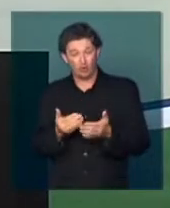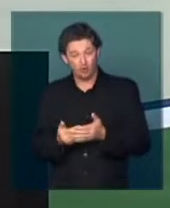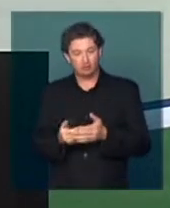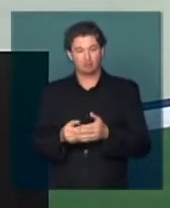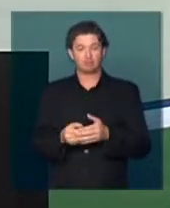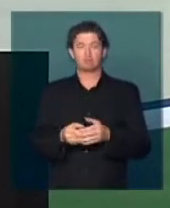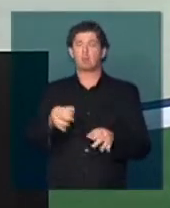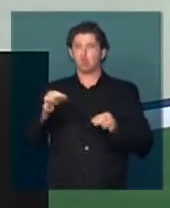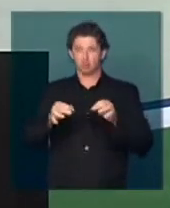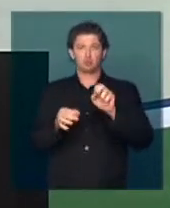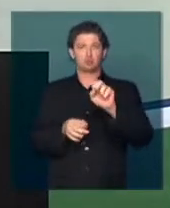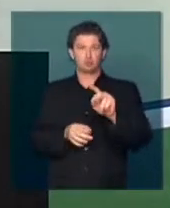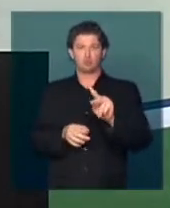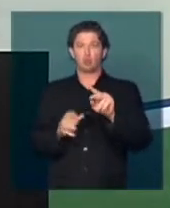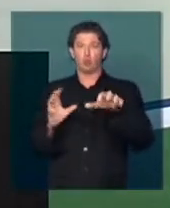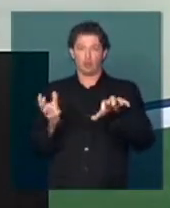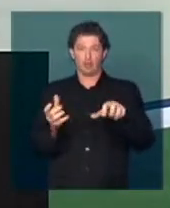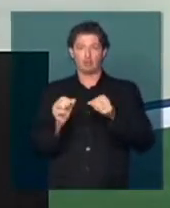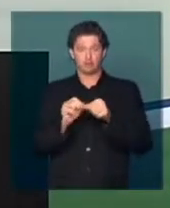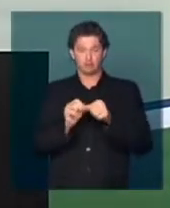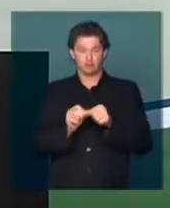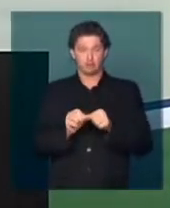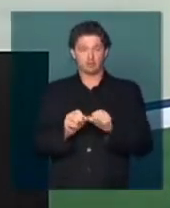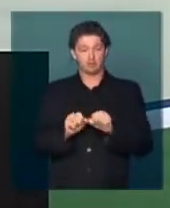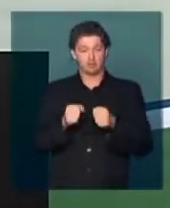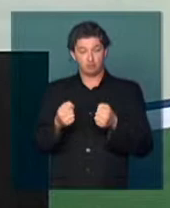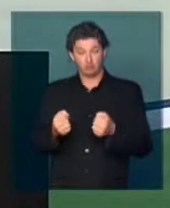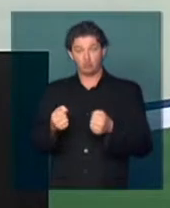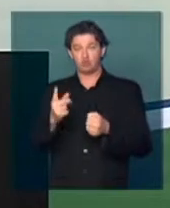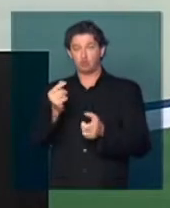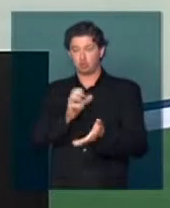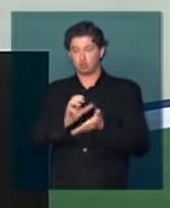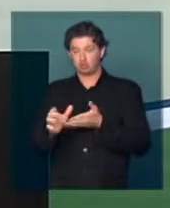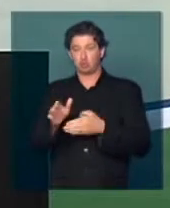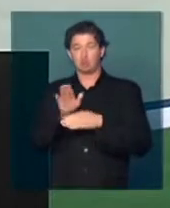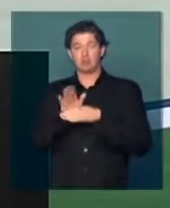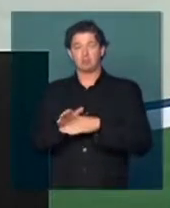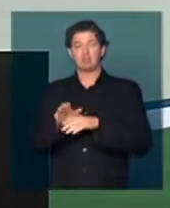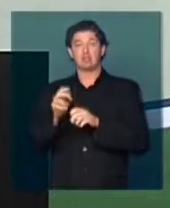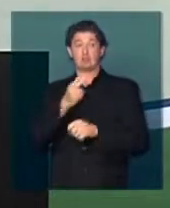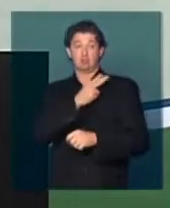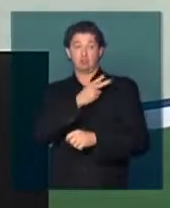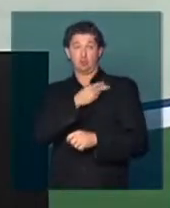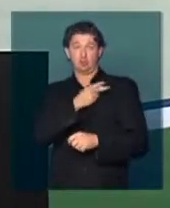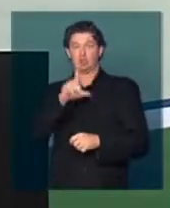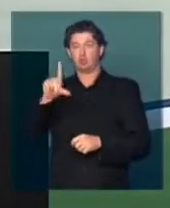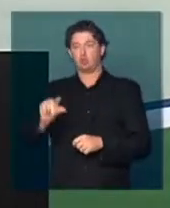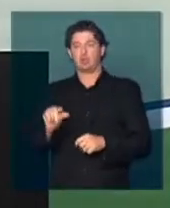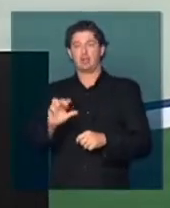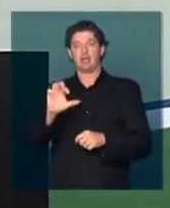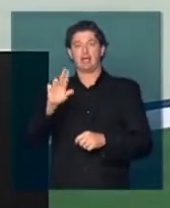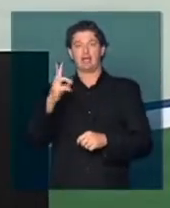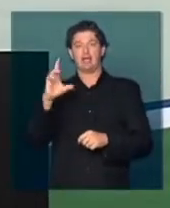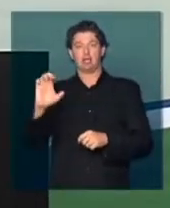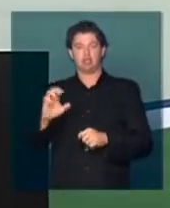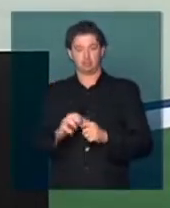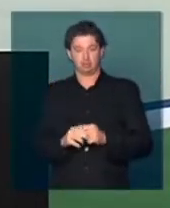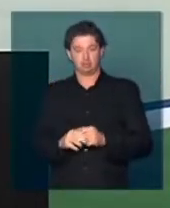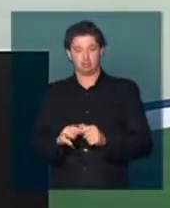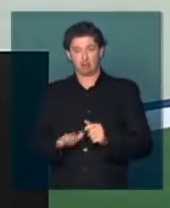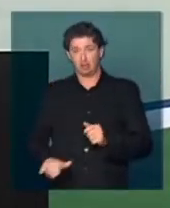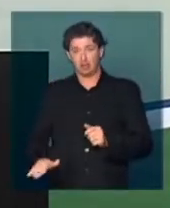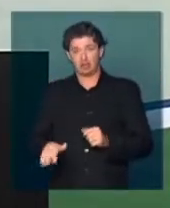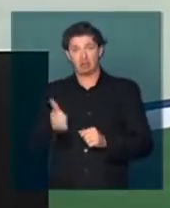uma justiça que o Congresso fez ao dedicar mais recursos para o ensino médio e menos para as creches. A criança